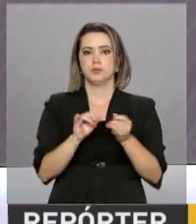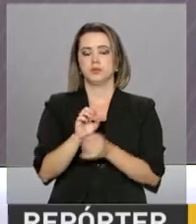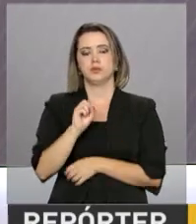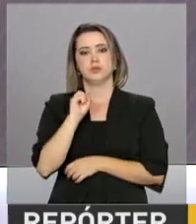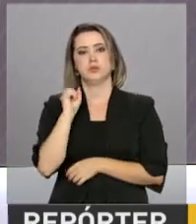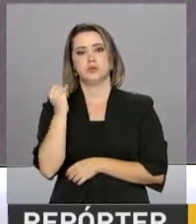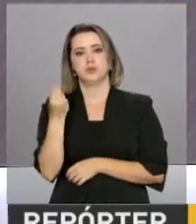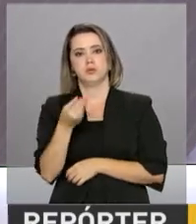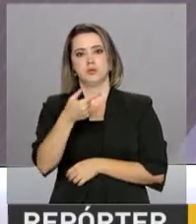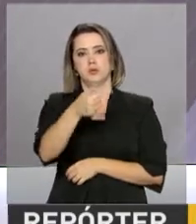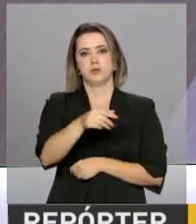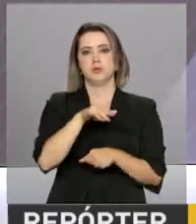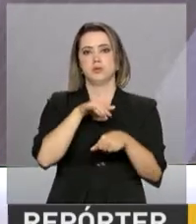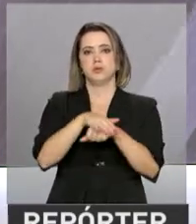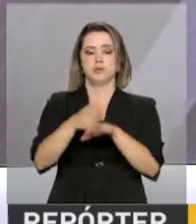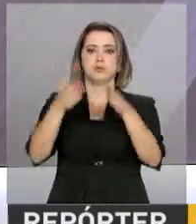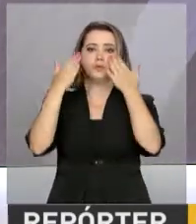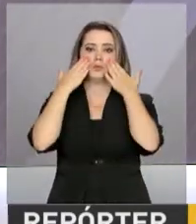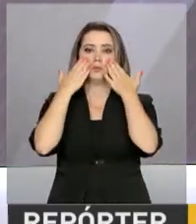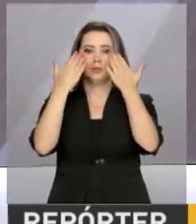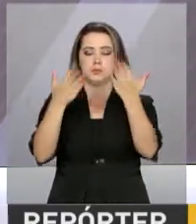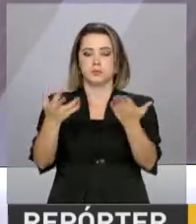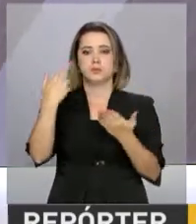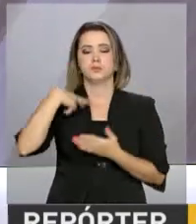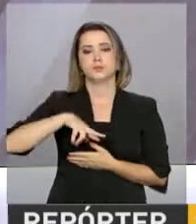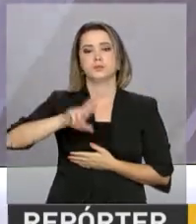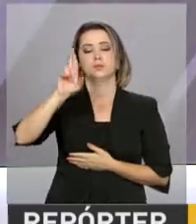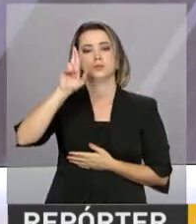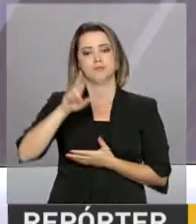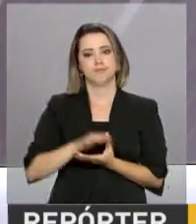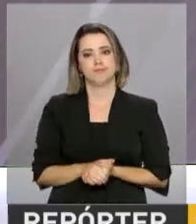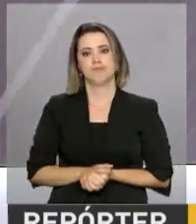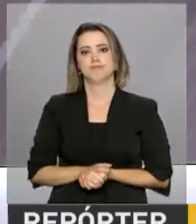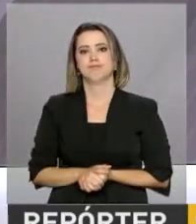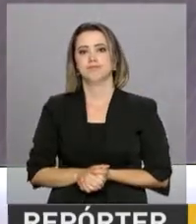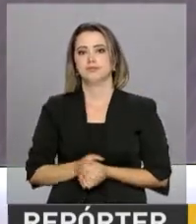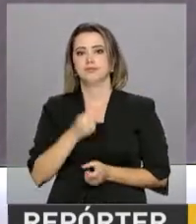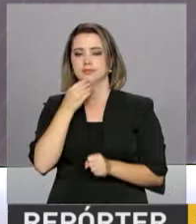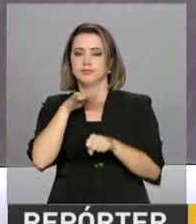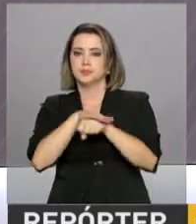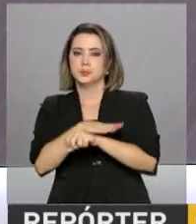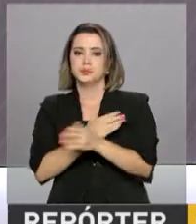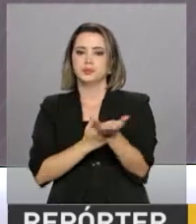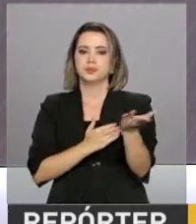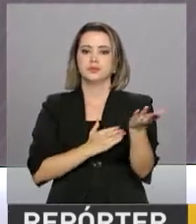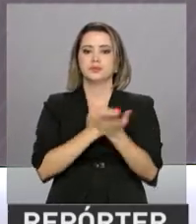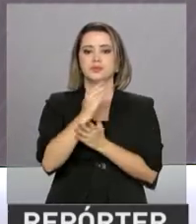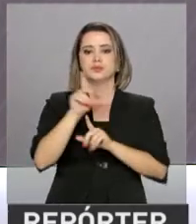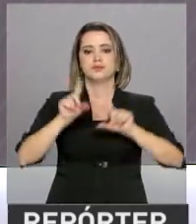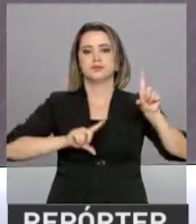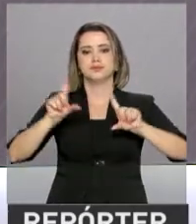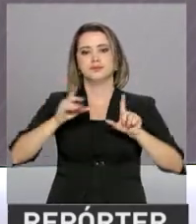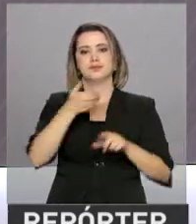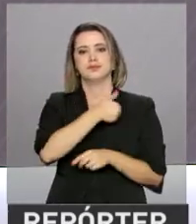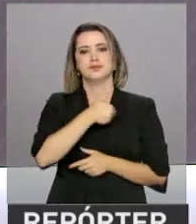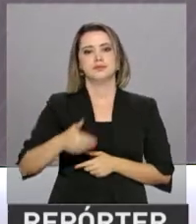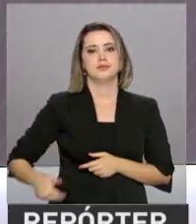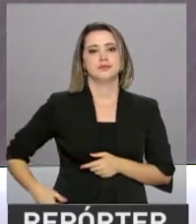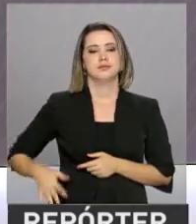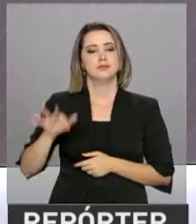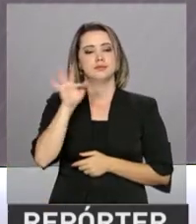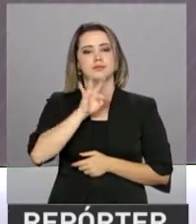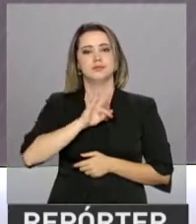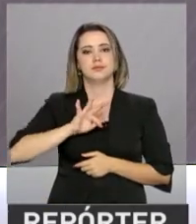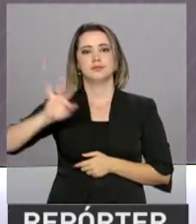informações ou às sete da noite na próxima edição do repórter nbr uma boa noite pra você e continue com a gente aqui na